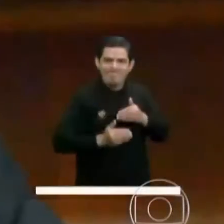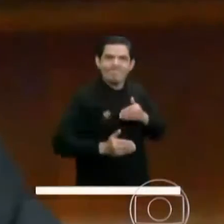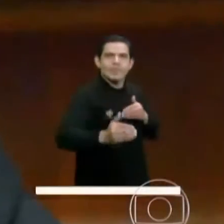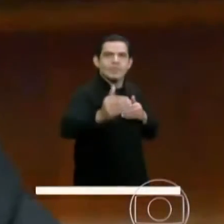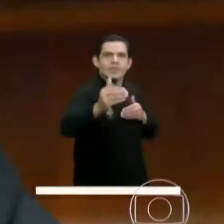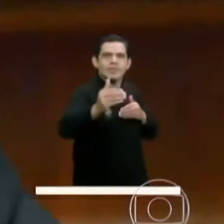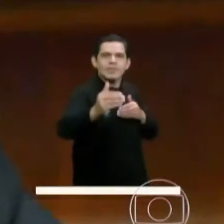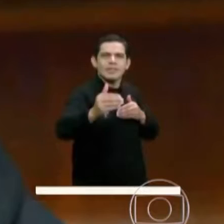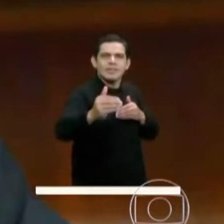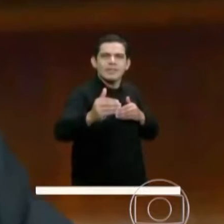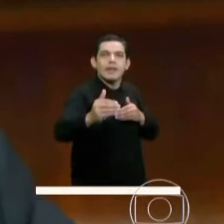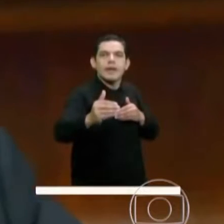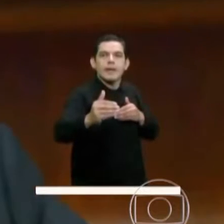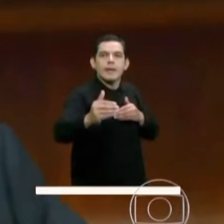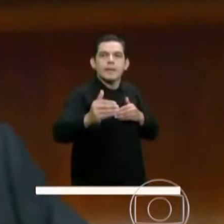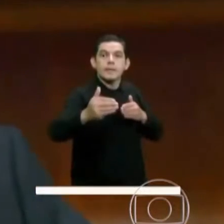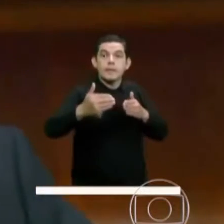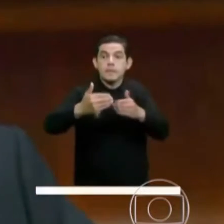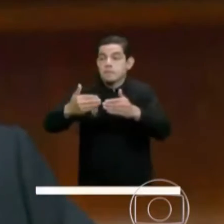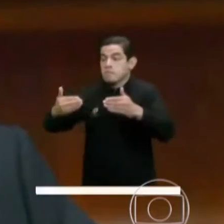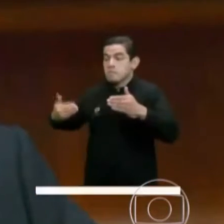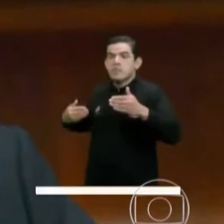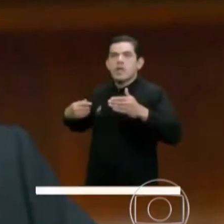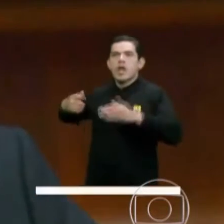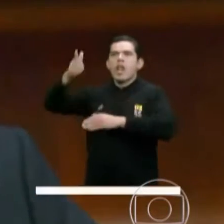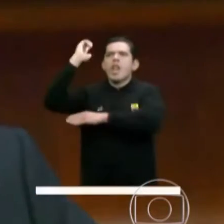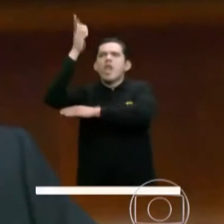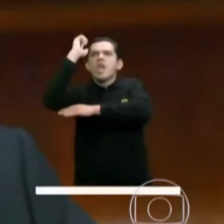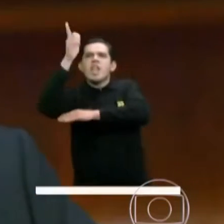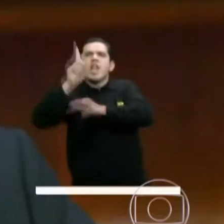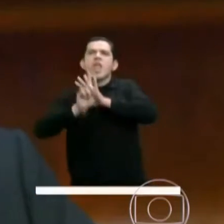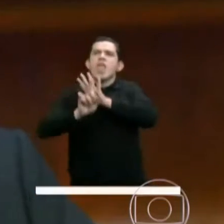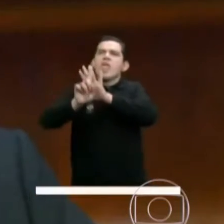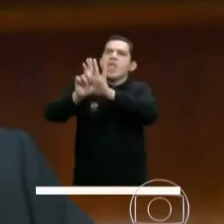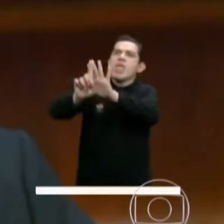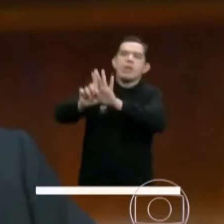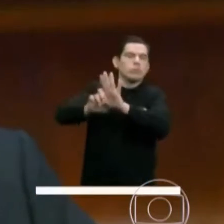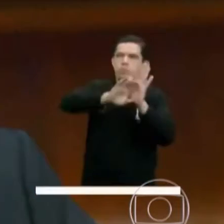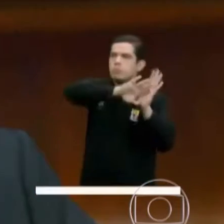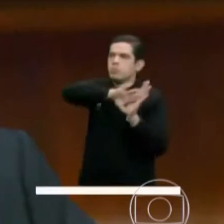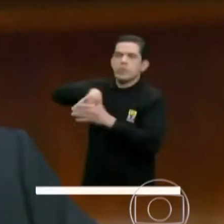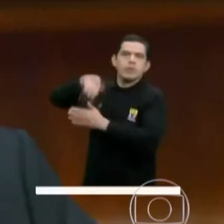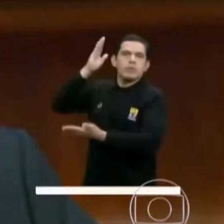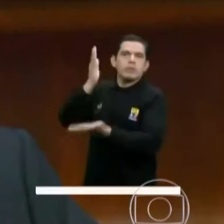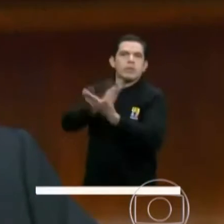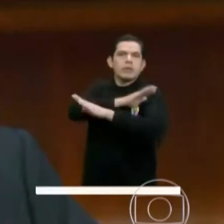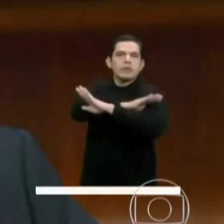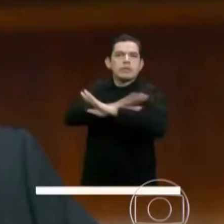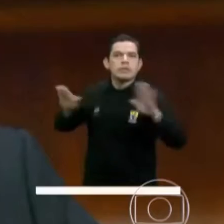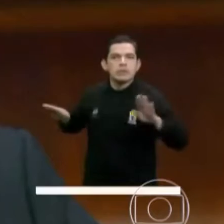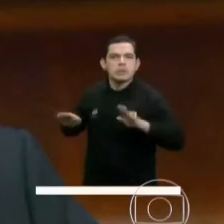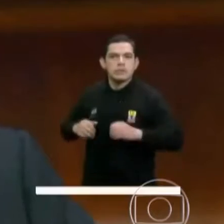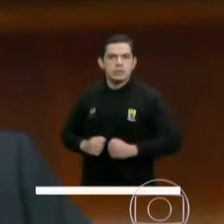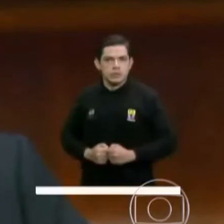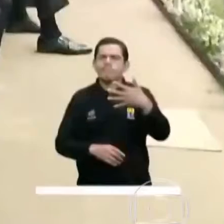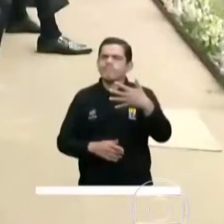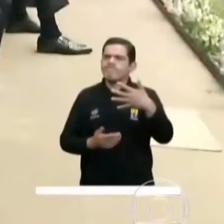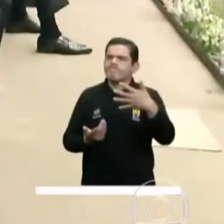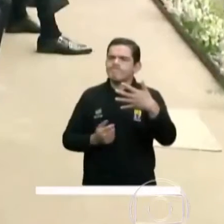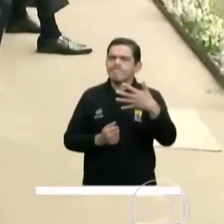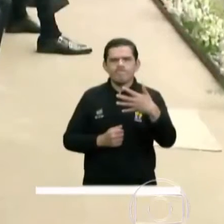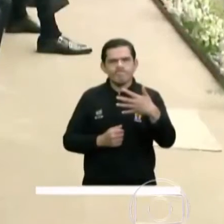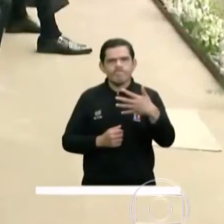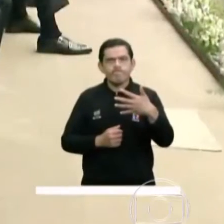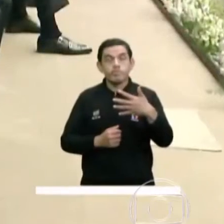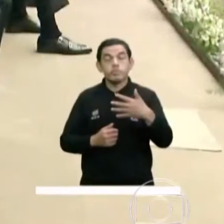está dividido tanto que um dos grandes e do novo presidente vai ser exatamente aqui na assembleia nacional Por que